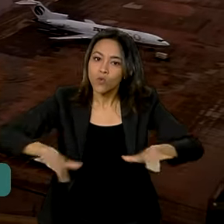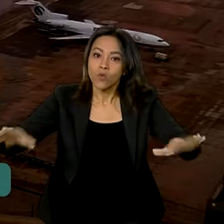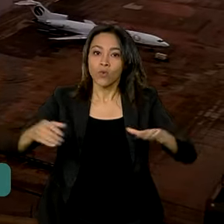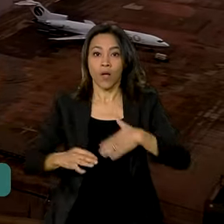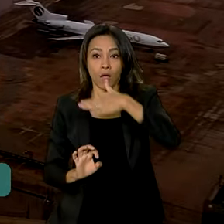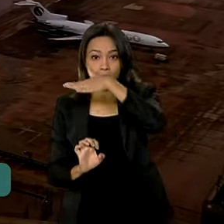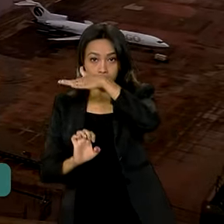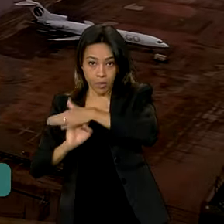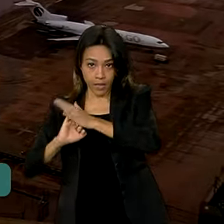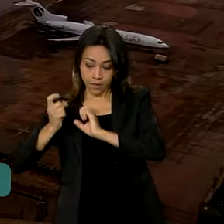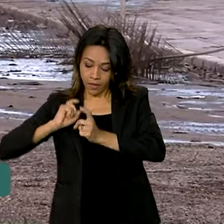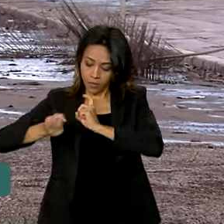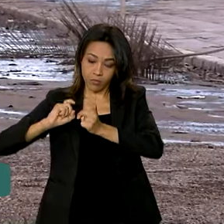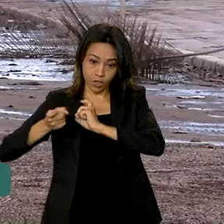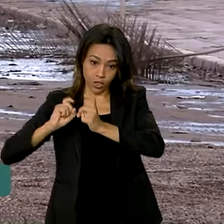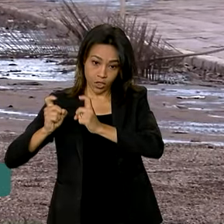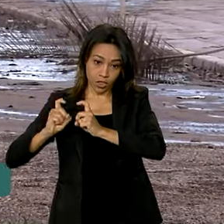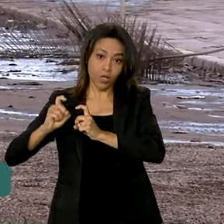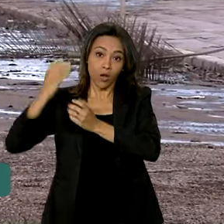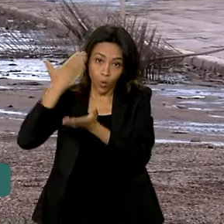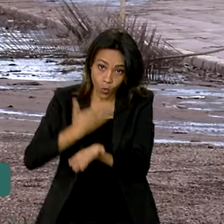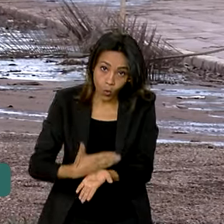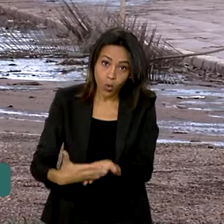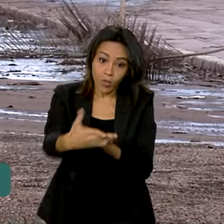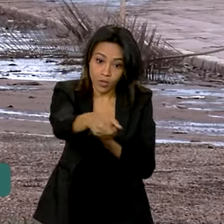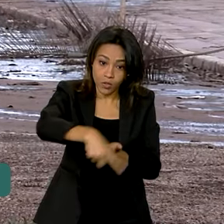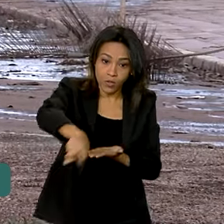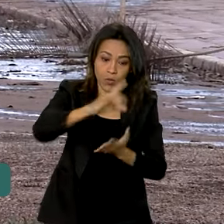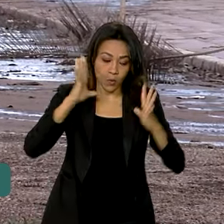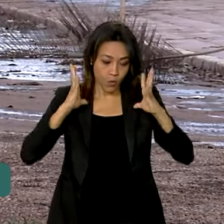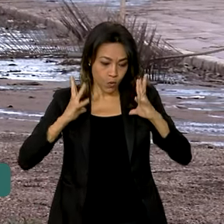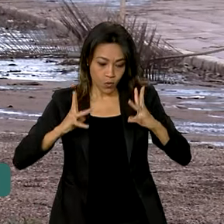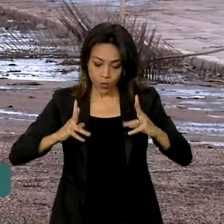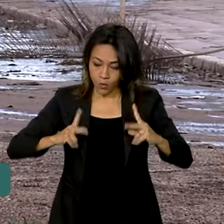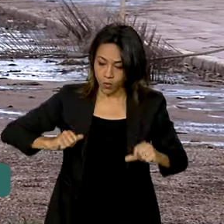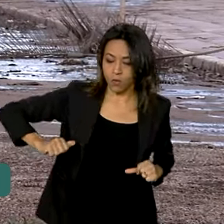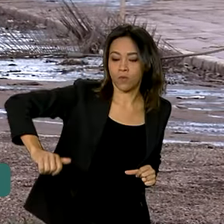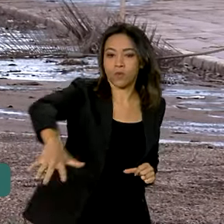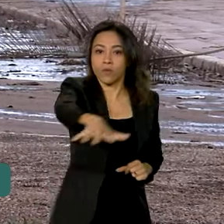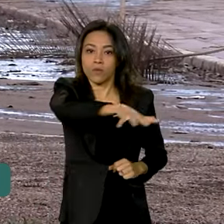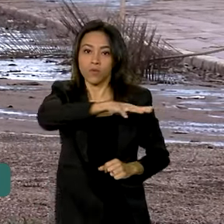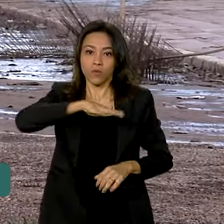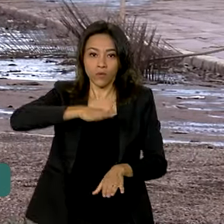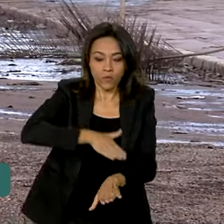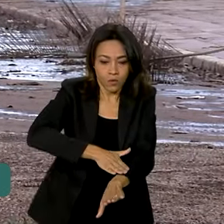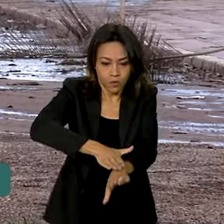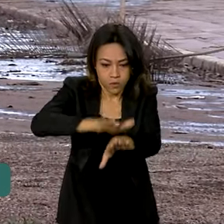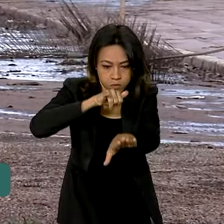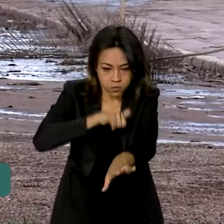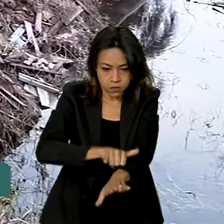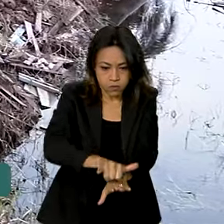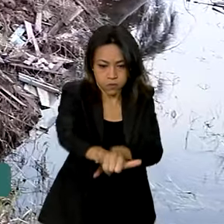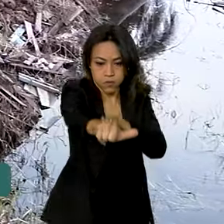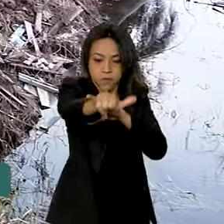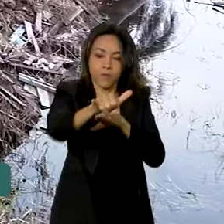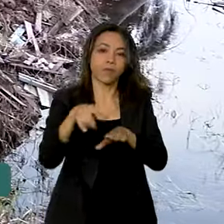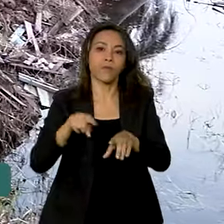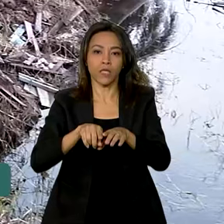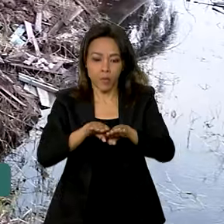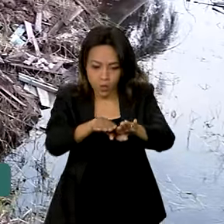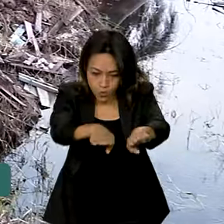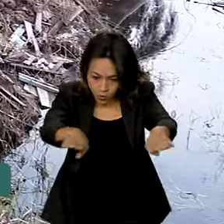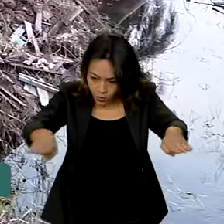administra o aeroporto, a Fraport, iniciou o processo de varredura e limpeza das pistas e pátios.